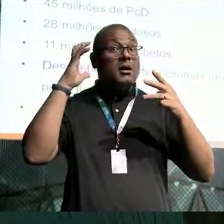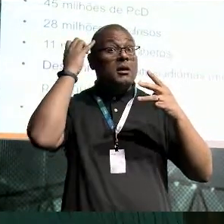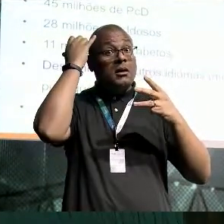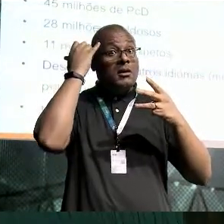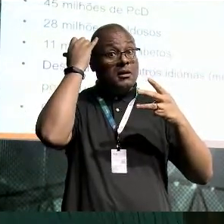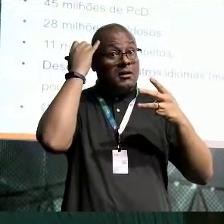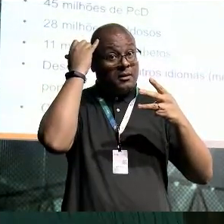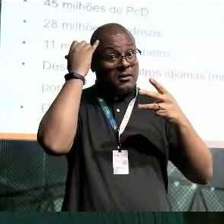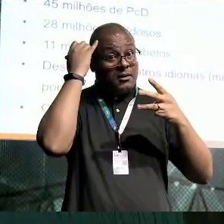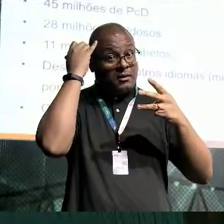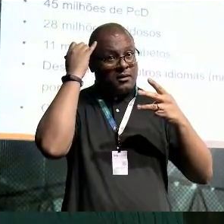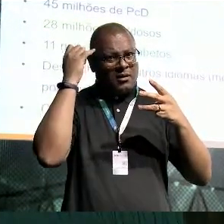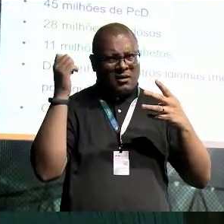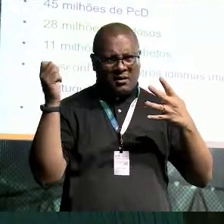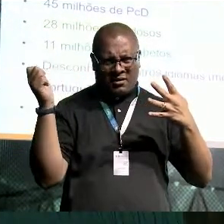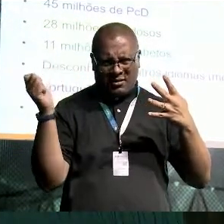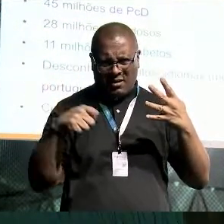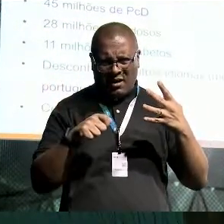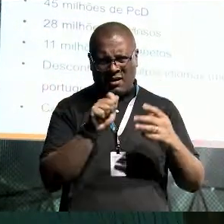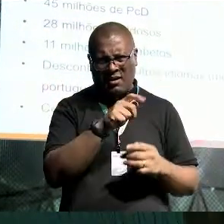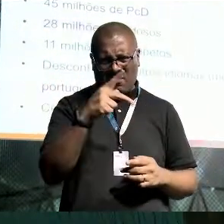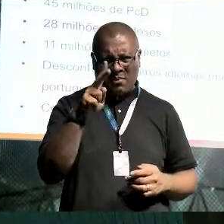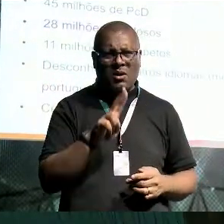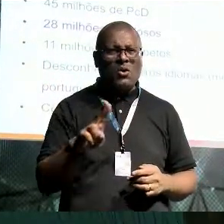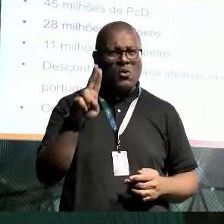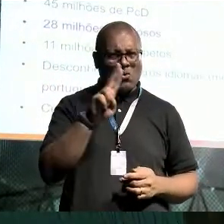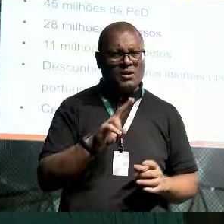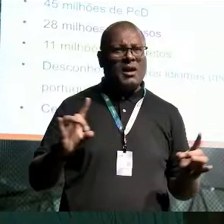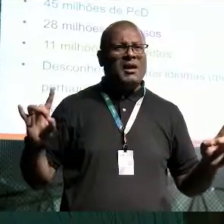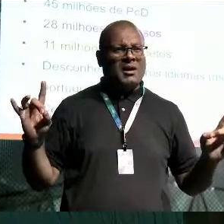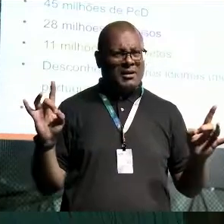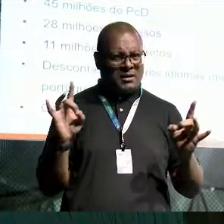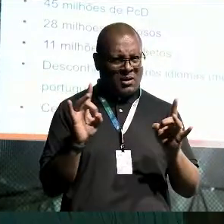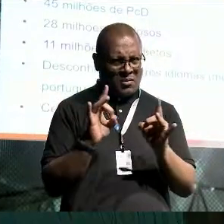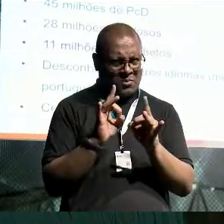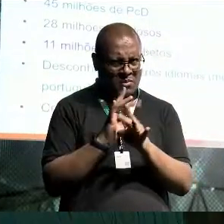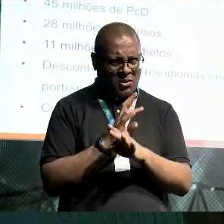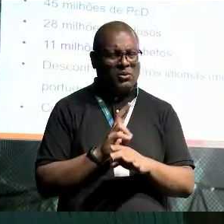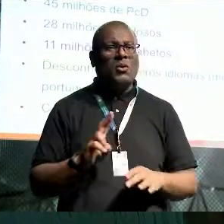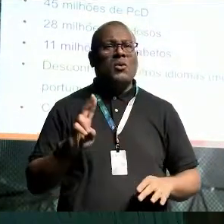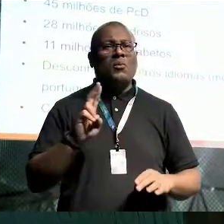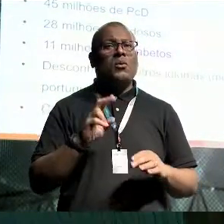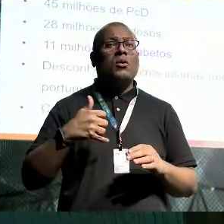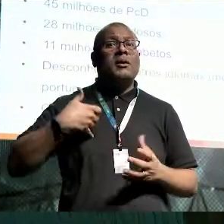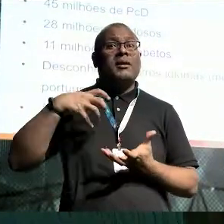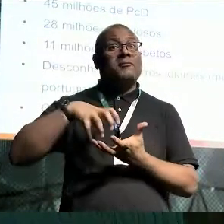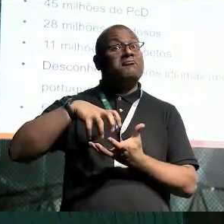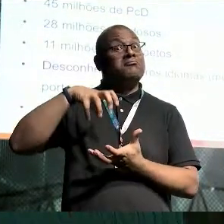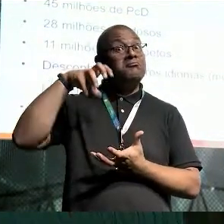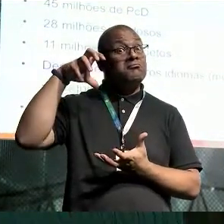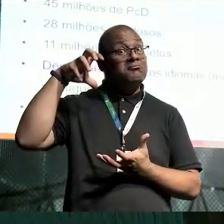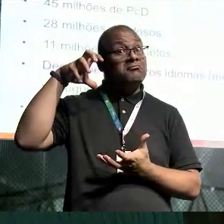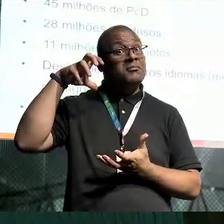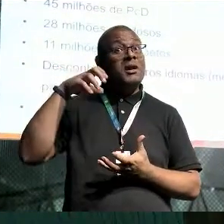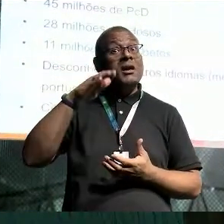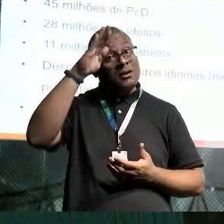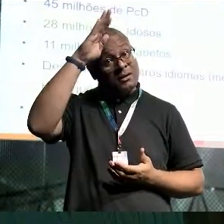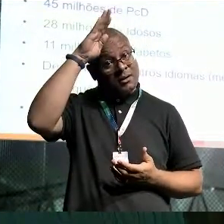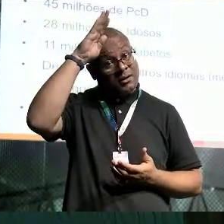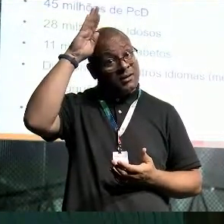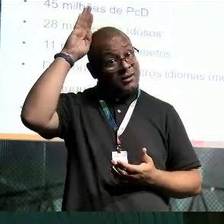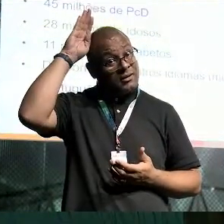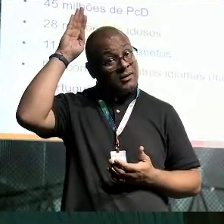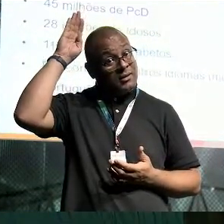cognitiva. Será que esses nossos aplicativos eles estão preparados para os idosos e também para os